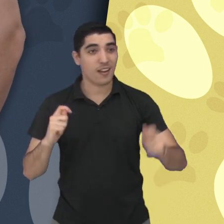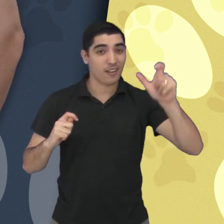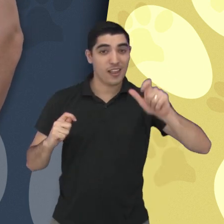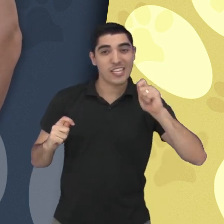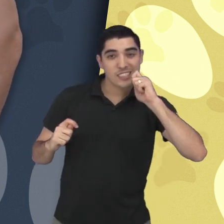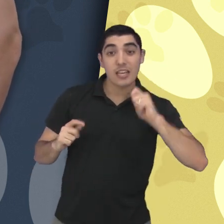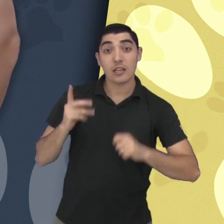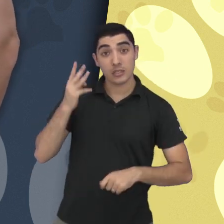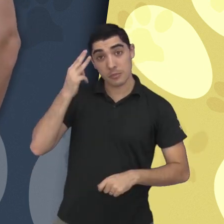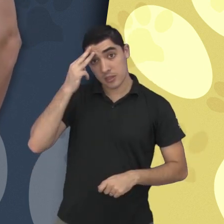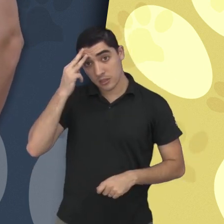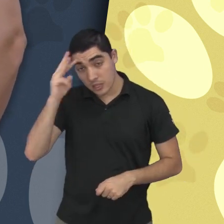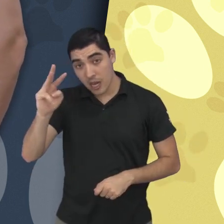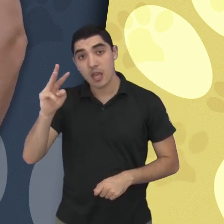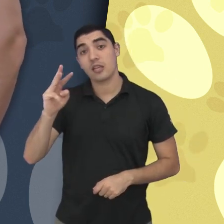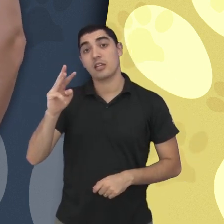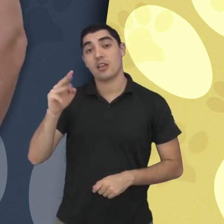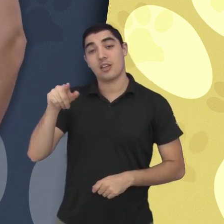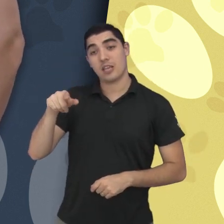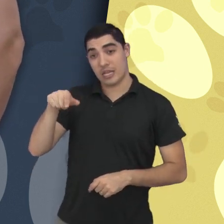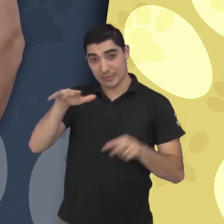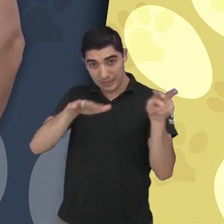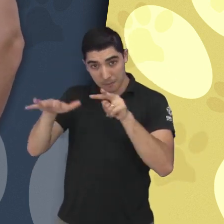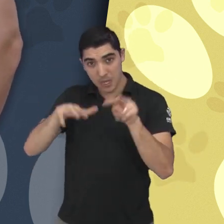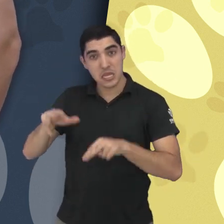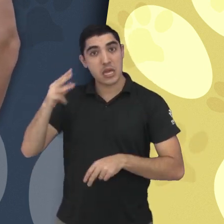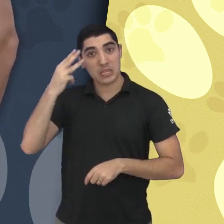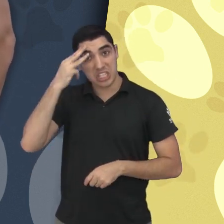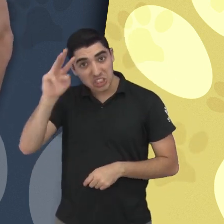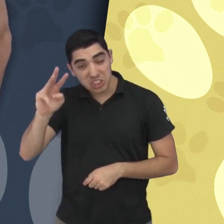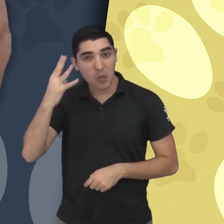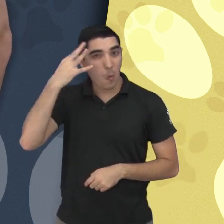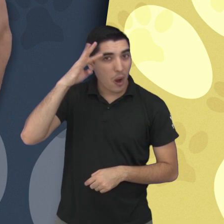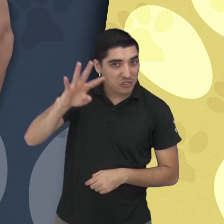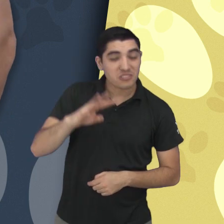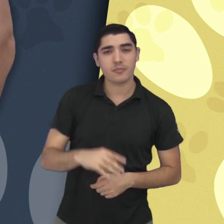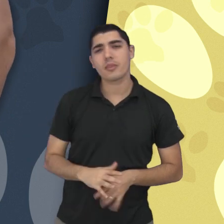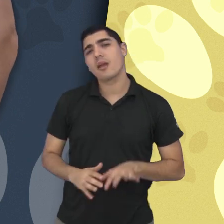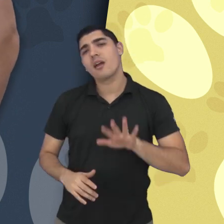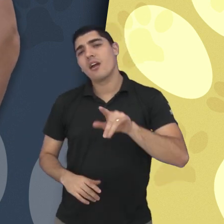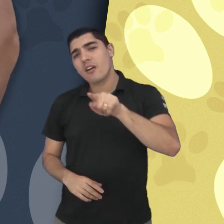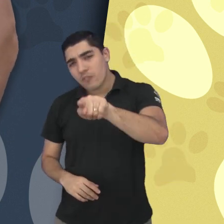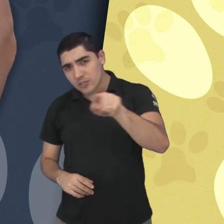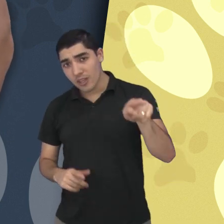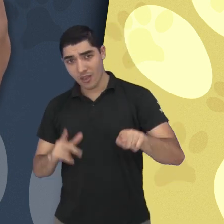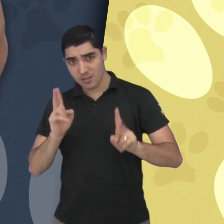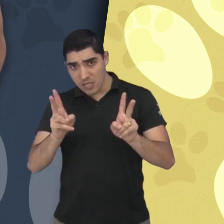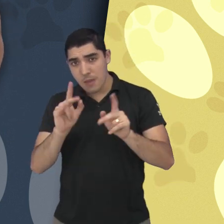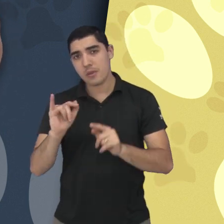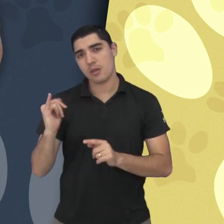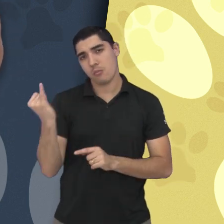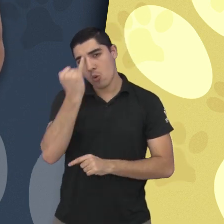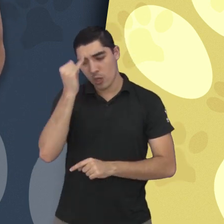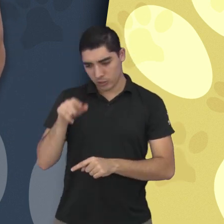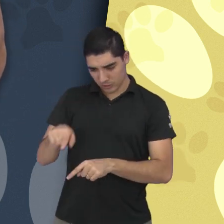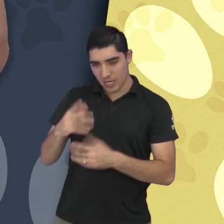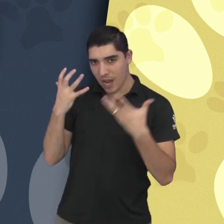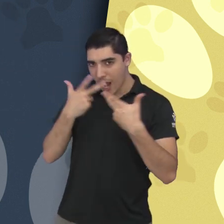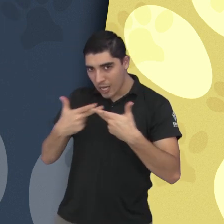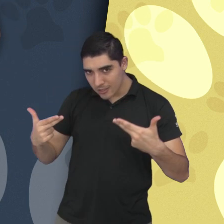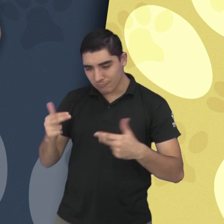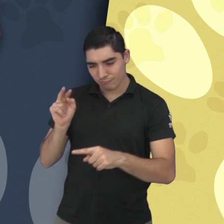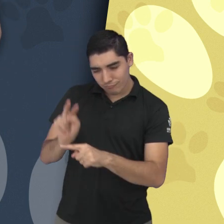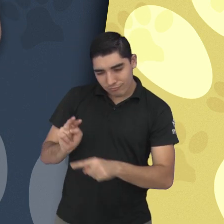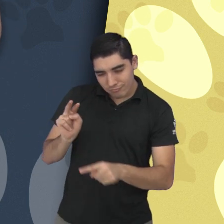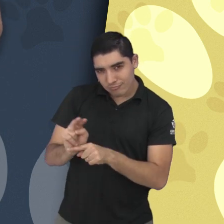a 4 vezes por semana. Feliz da vida, vocês estão vendo, né? Se você também tem o hábito de cuidar da saúde bucal dos seus pets,